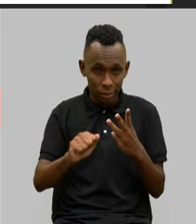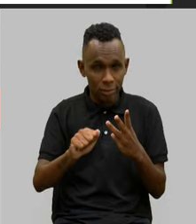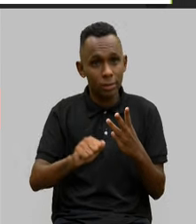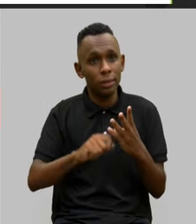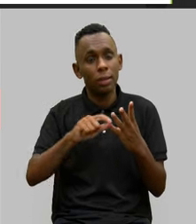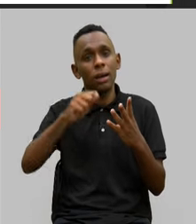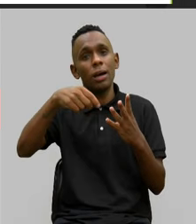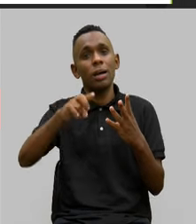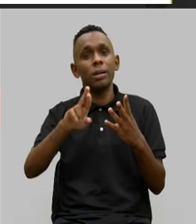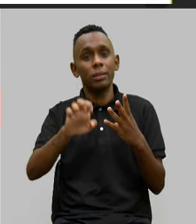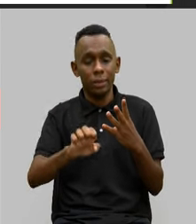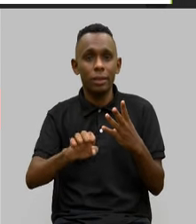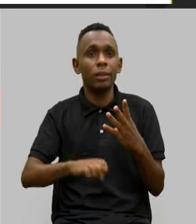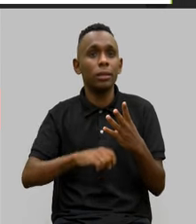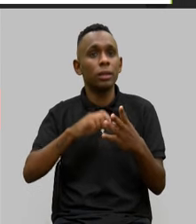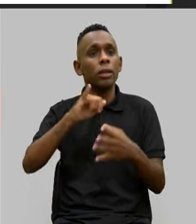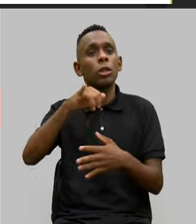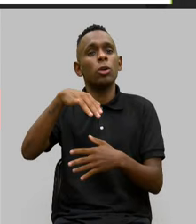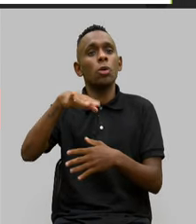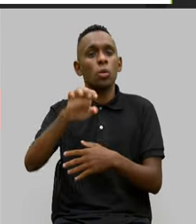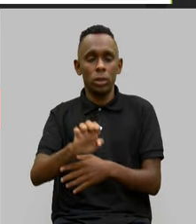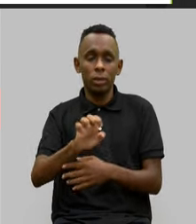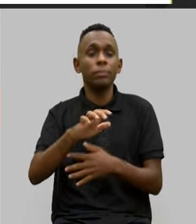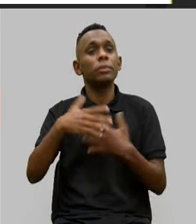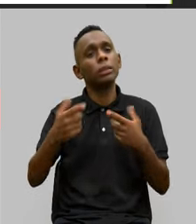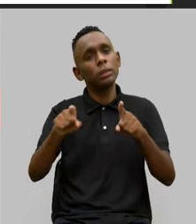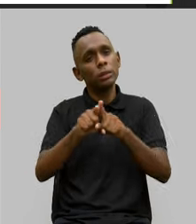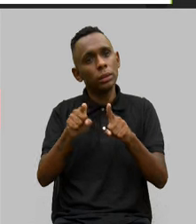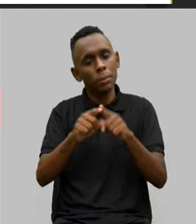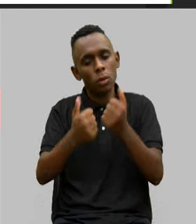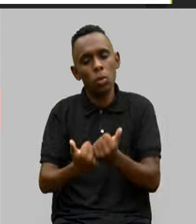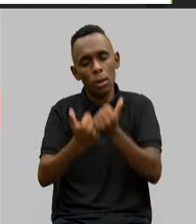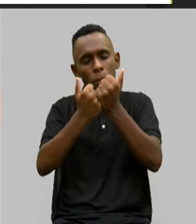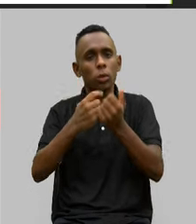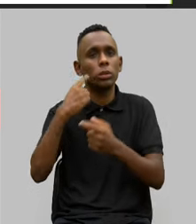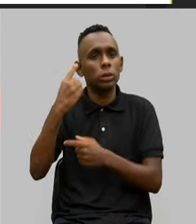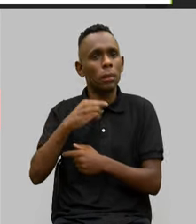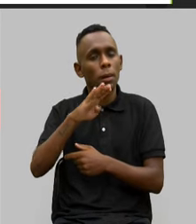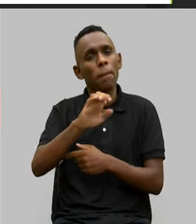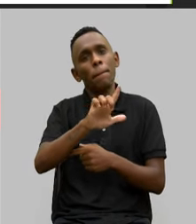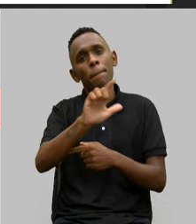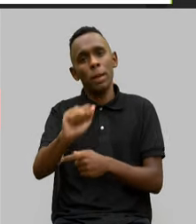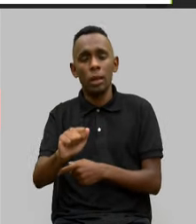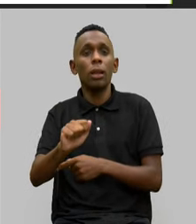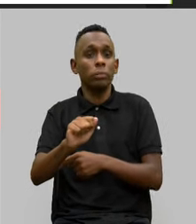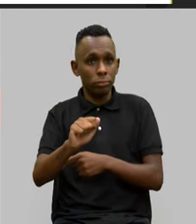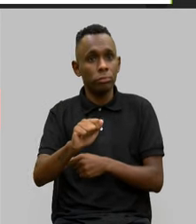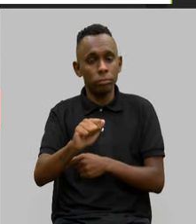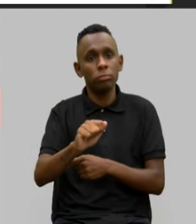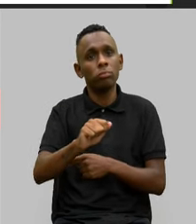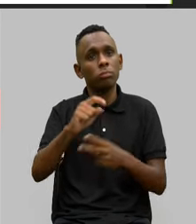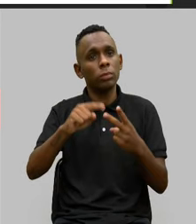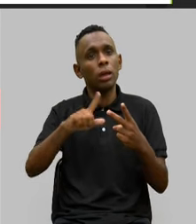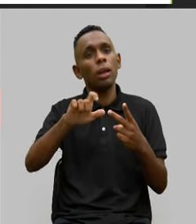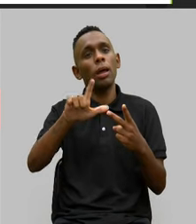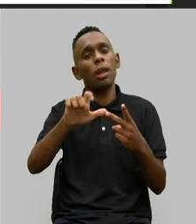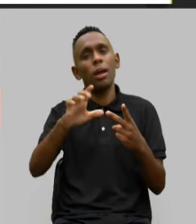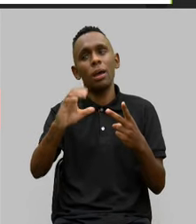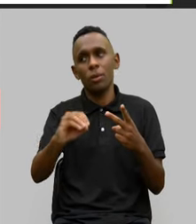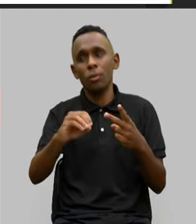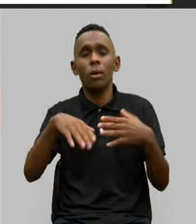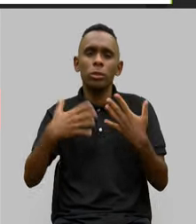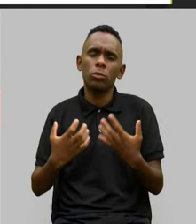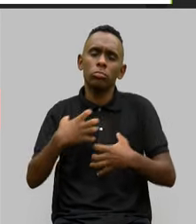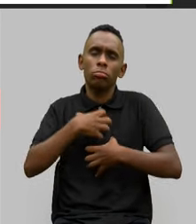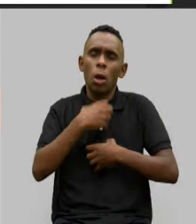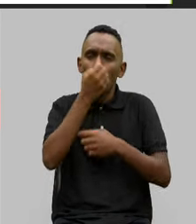Andréia de Jesus e ion Pereira além do apoio da deputada Bela Gonçalves e do deputado Leleco Pimentel é muito